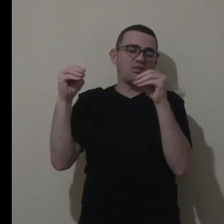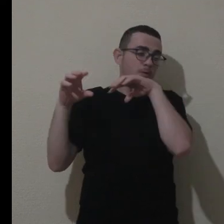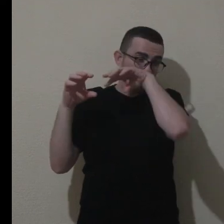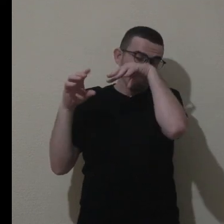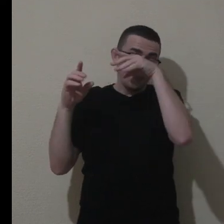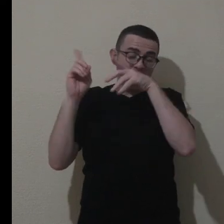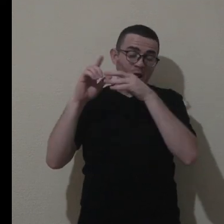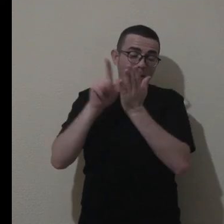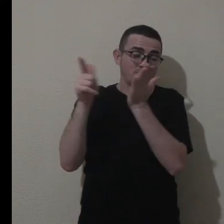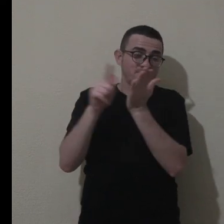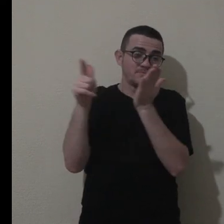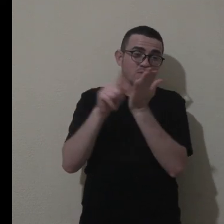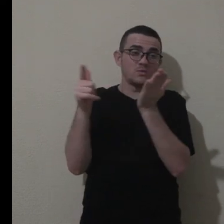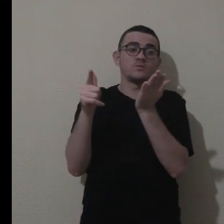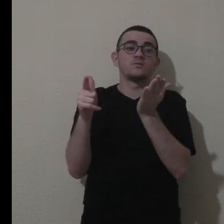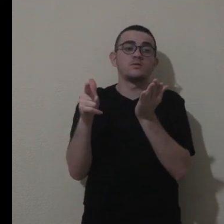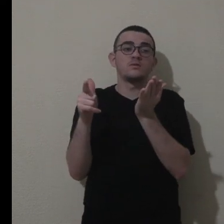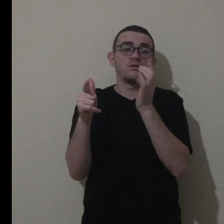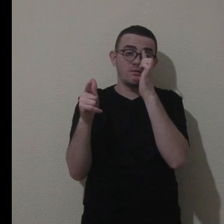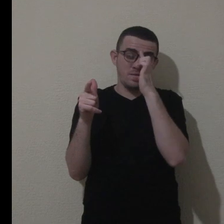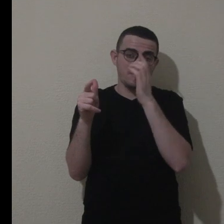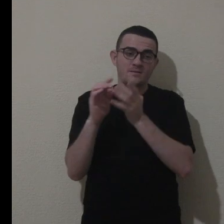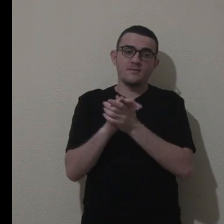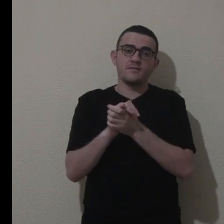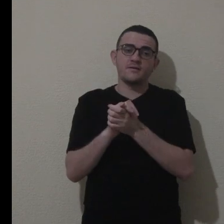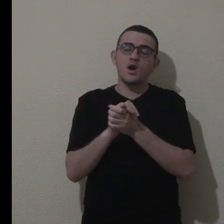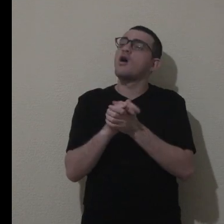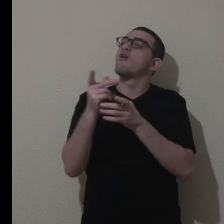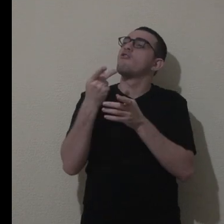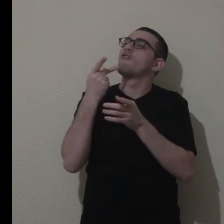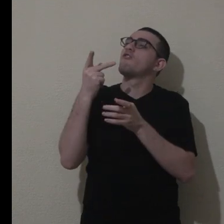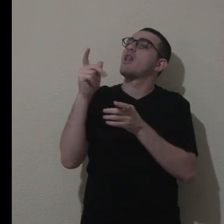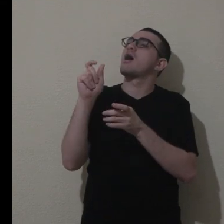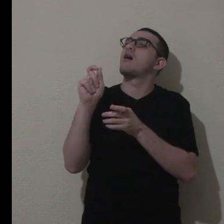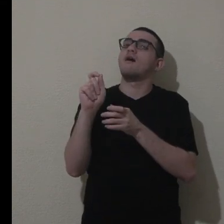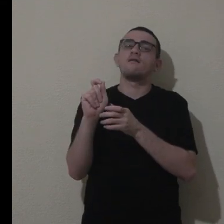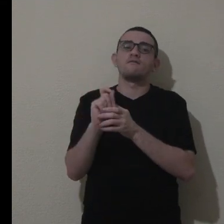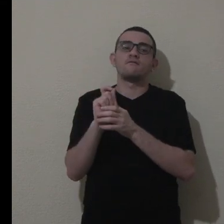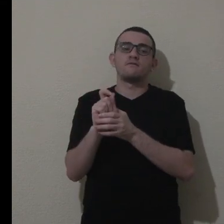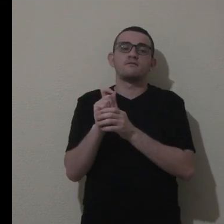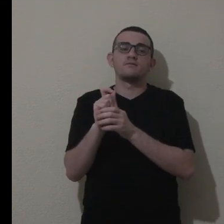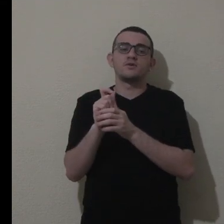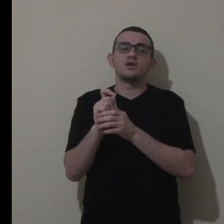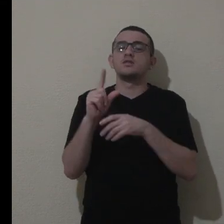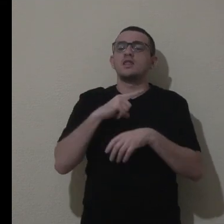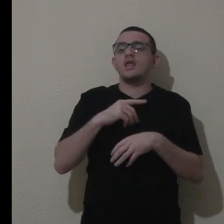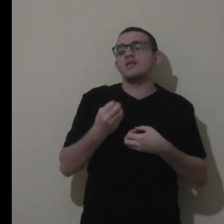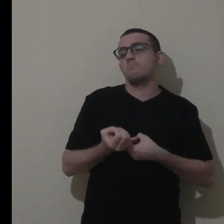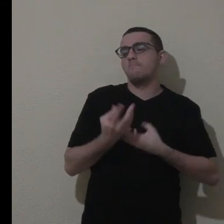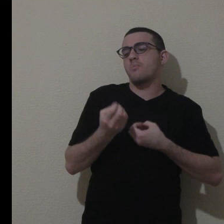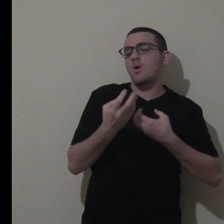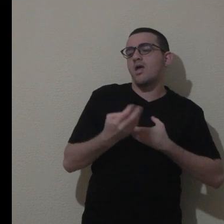no jornal da ocasião, né, falava, tinha até